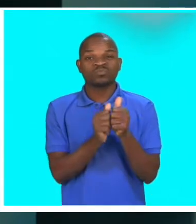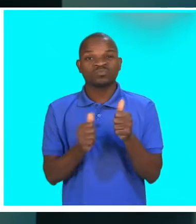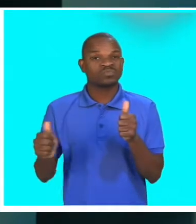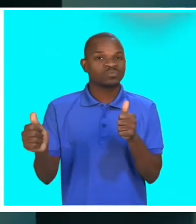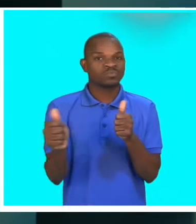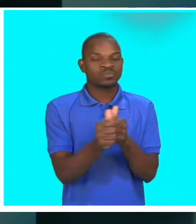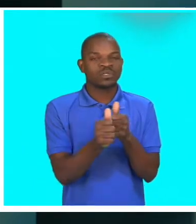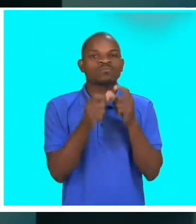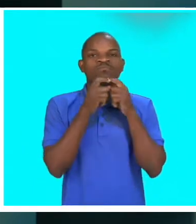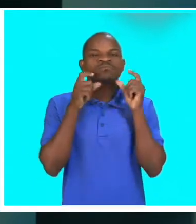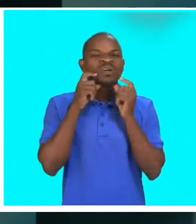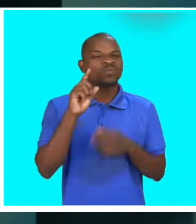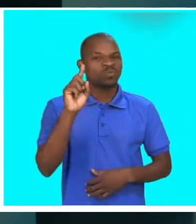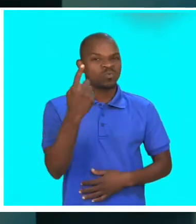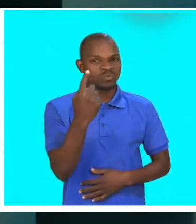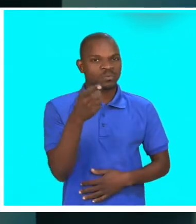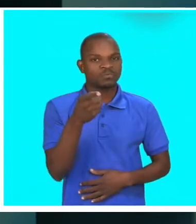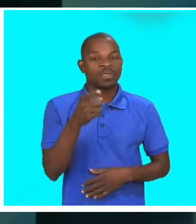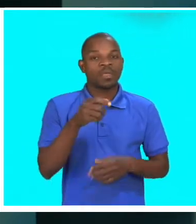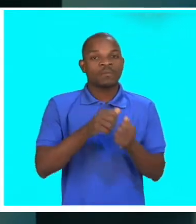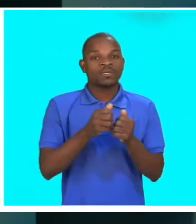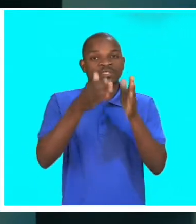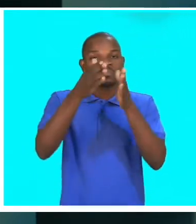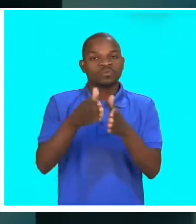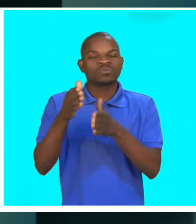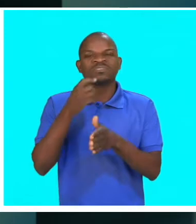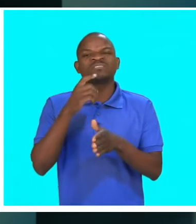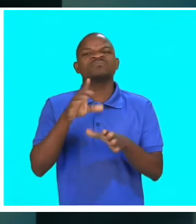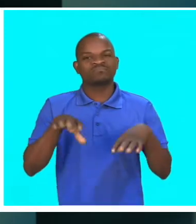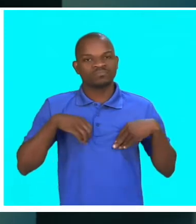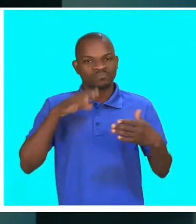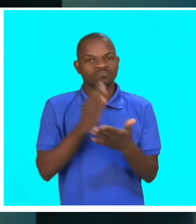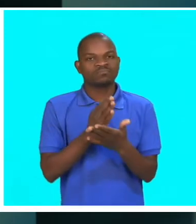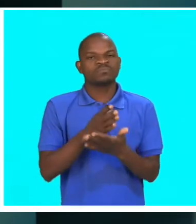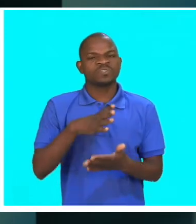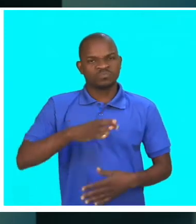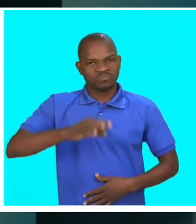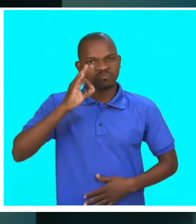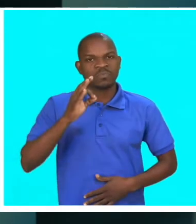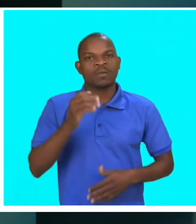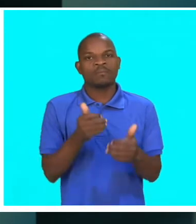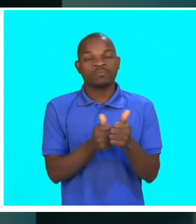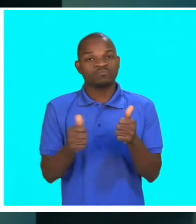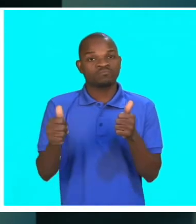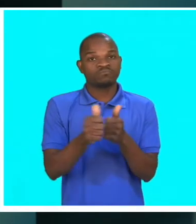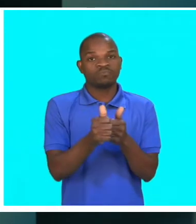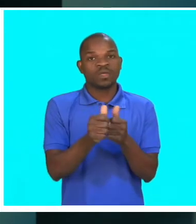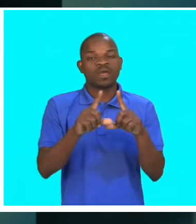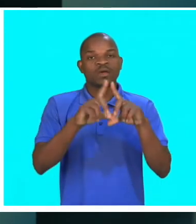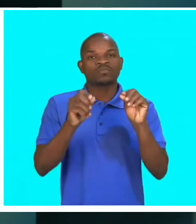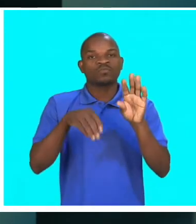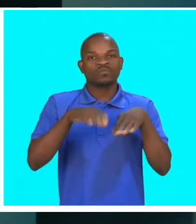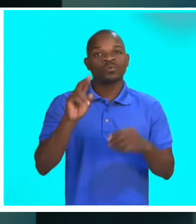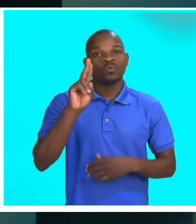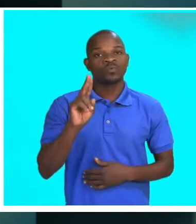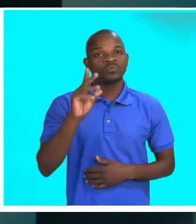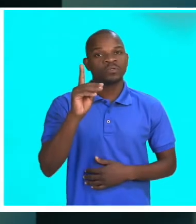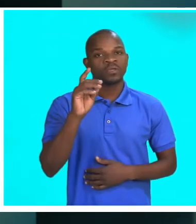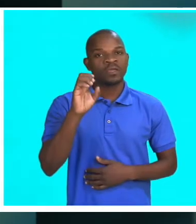representante moçambicano neste ano, as nossas fontes acreditam que tem qualidade para dignificar o futebol nacional.